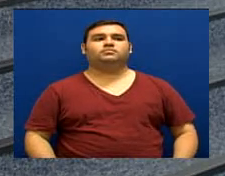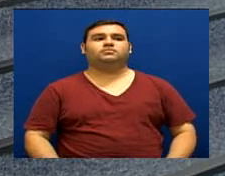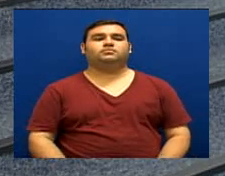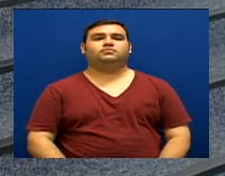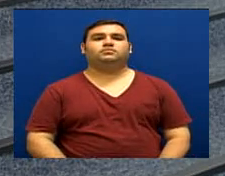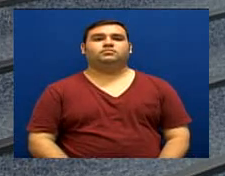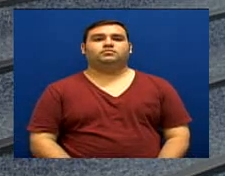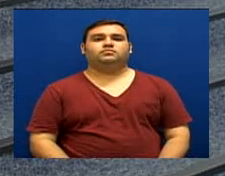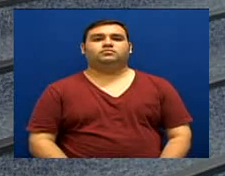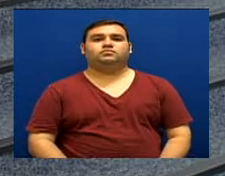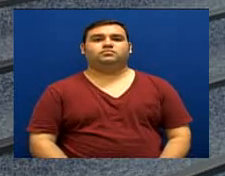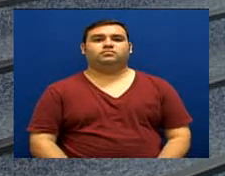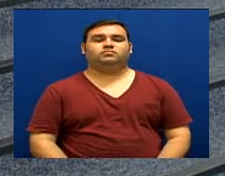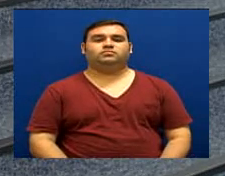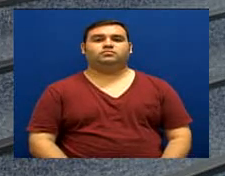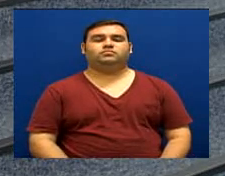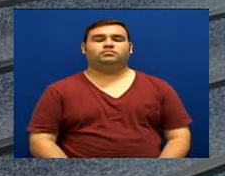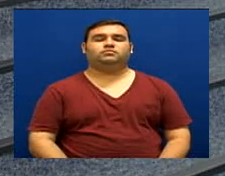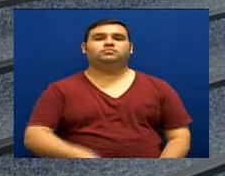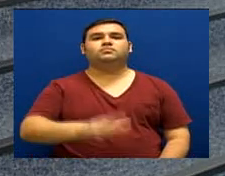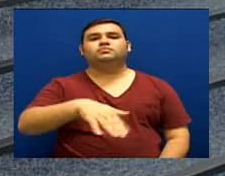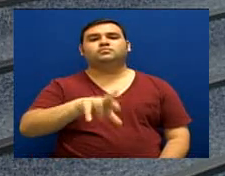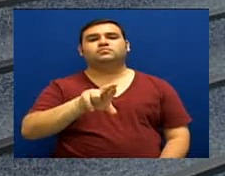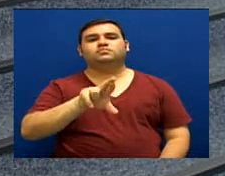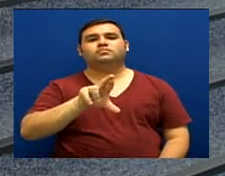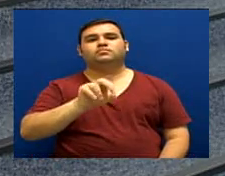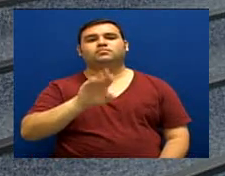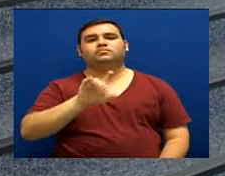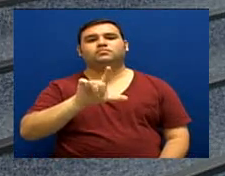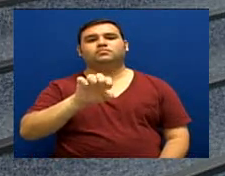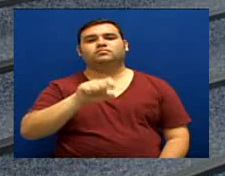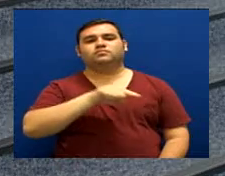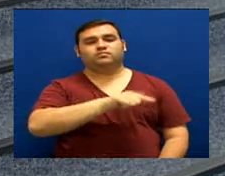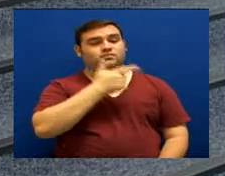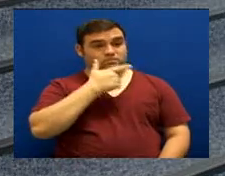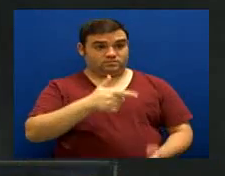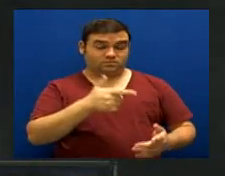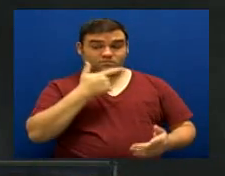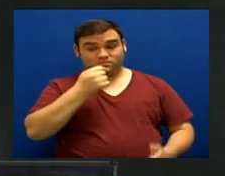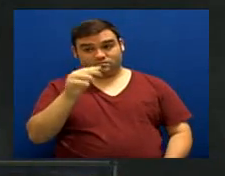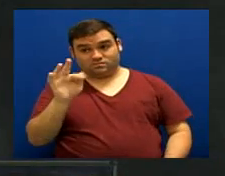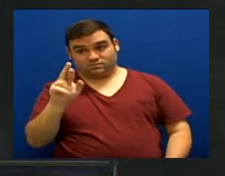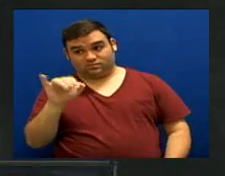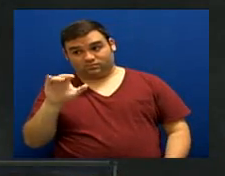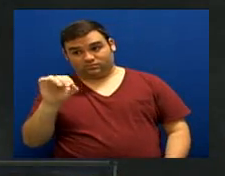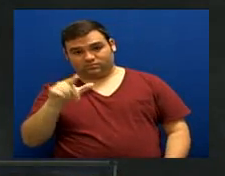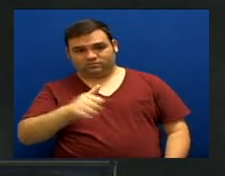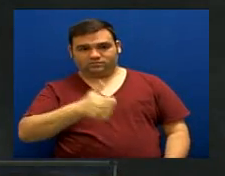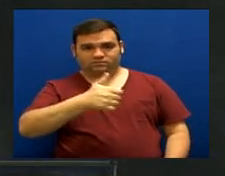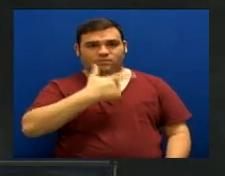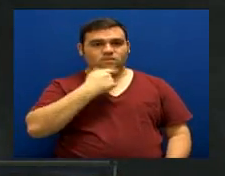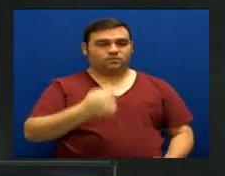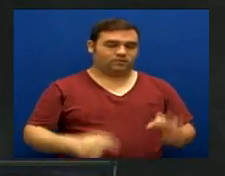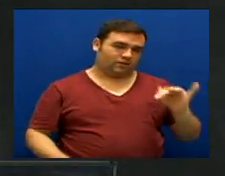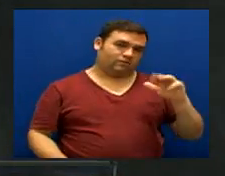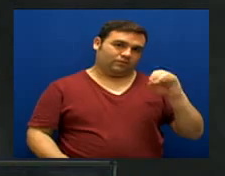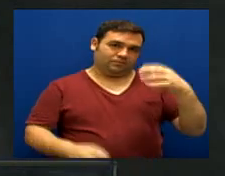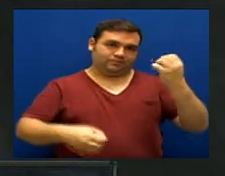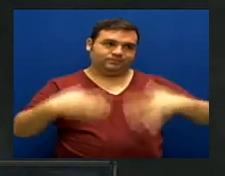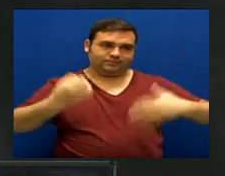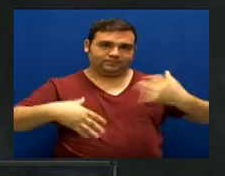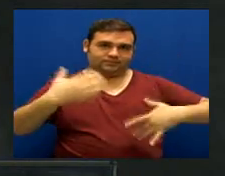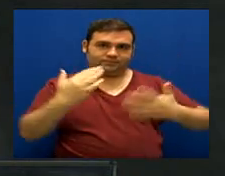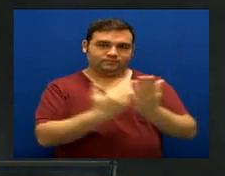só assim é que o robson gomes é os antes de abrir o seu francisco o fábio ele vai fazer a colocação